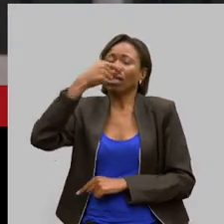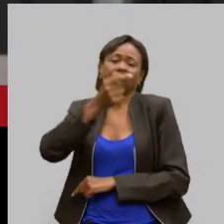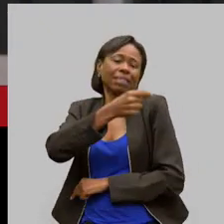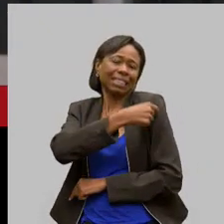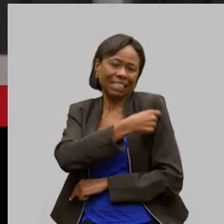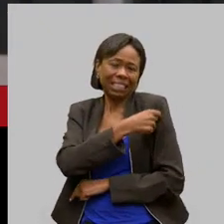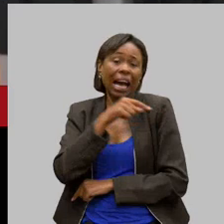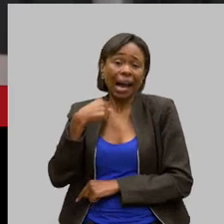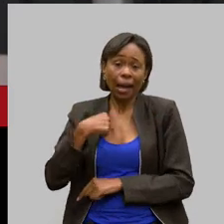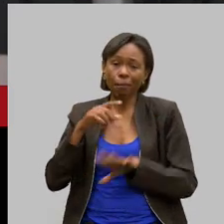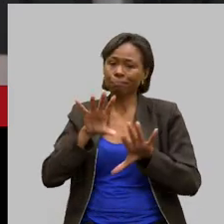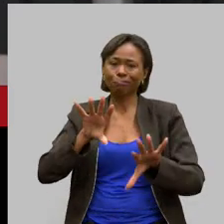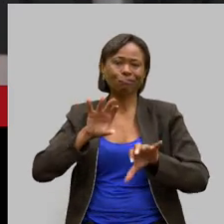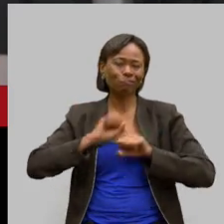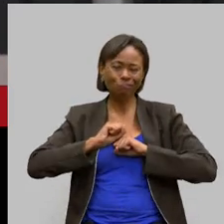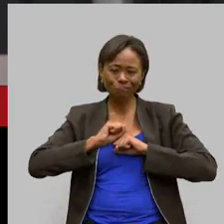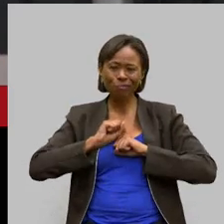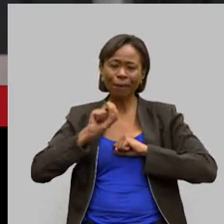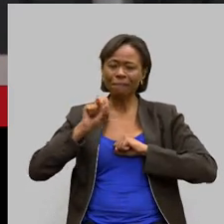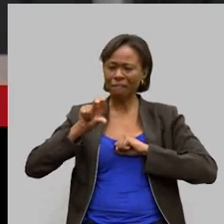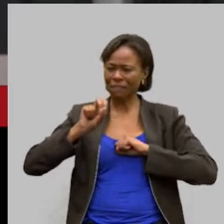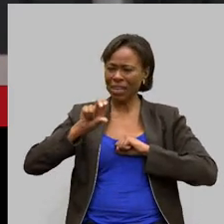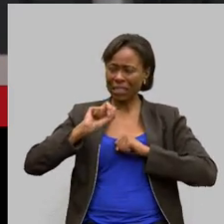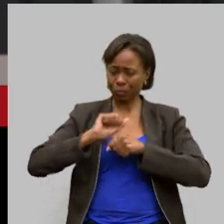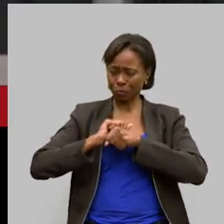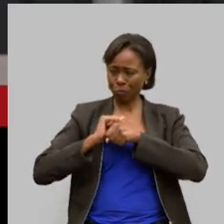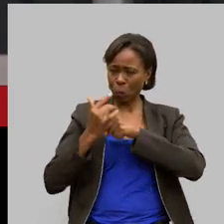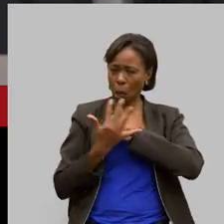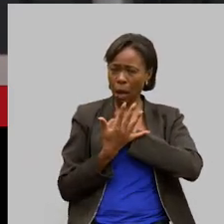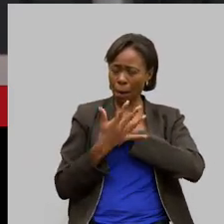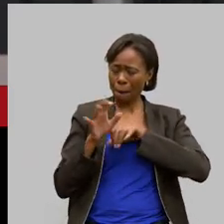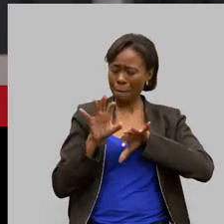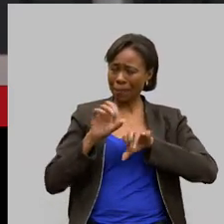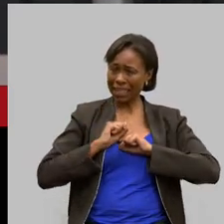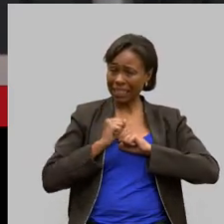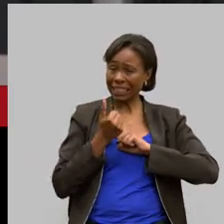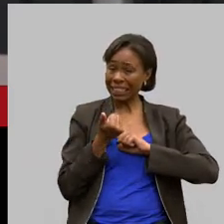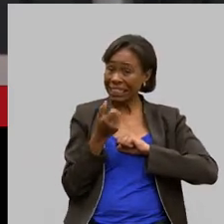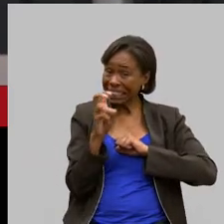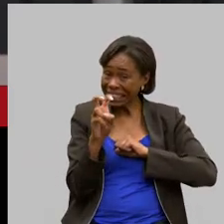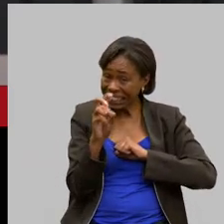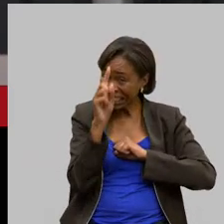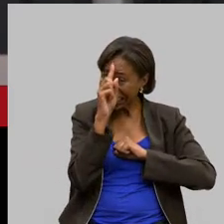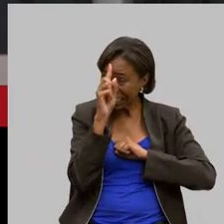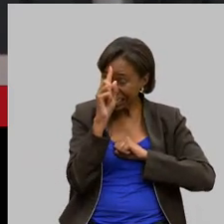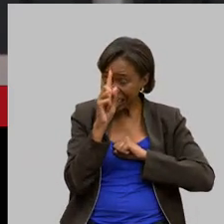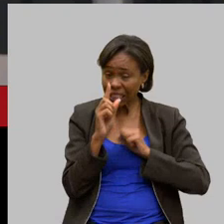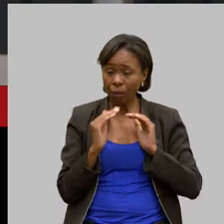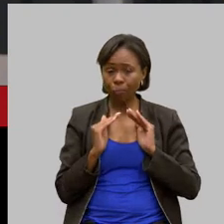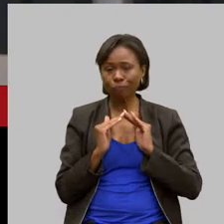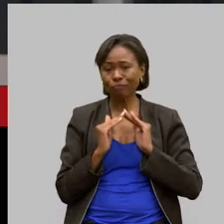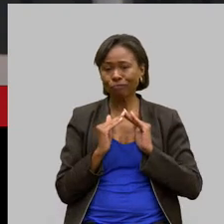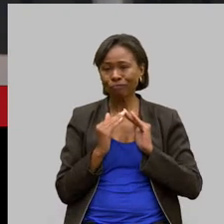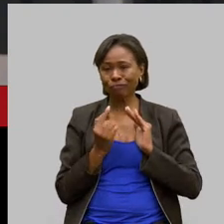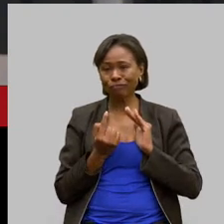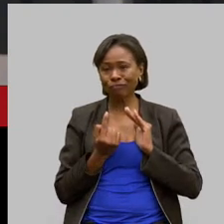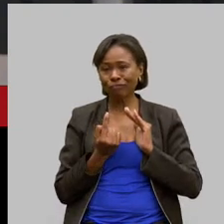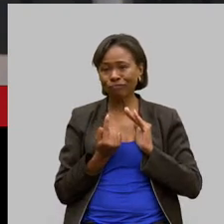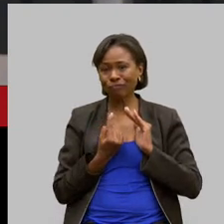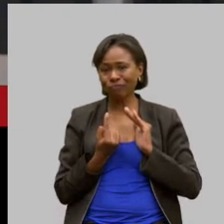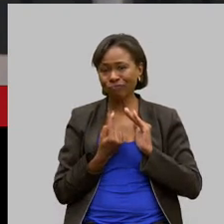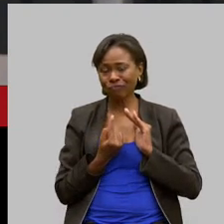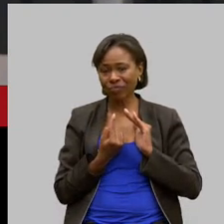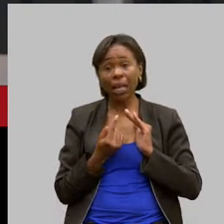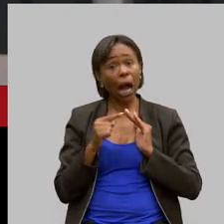lembram daqueles 15 dias isolado e foi assim que nasceu todos esses desenhos